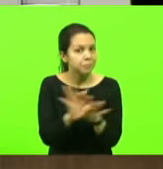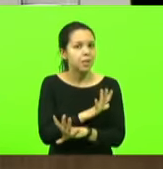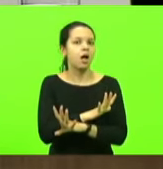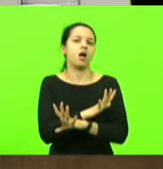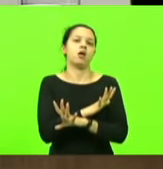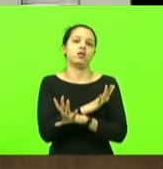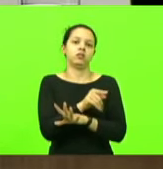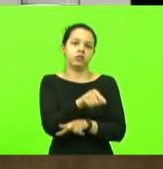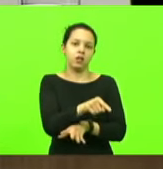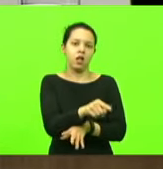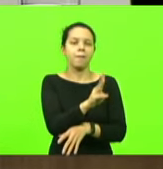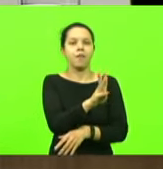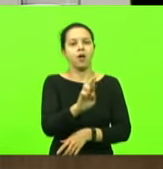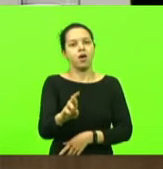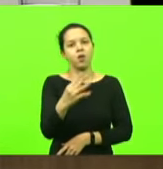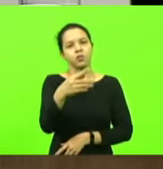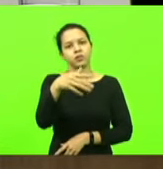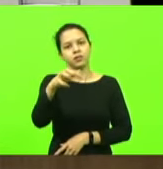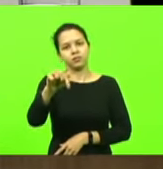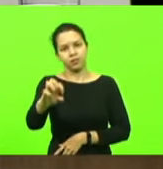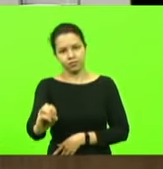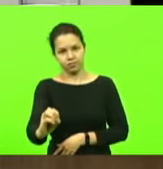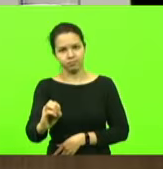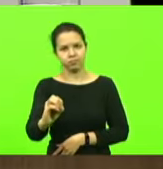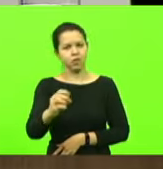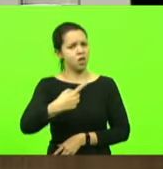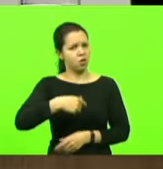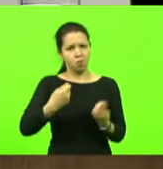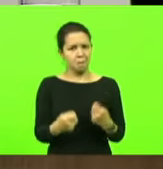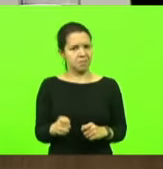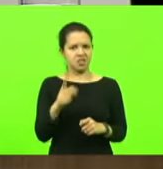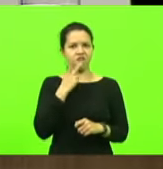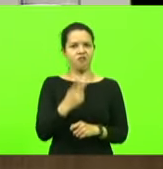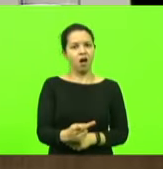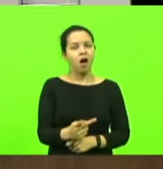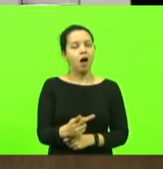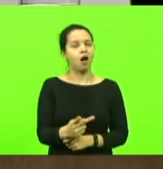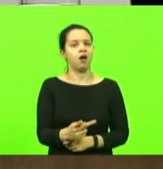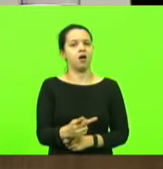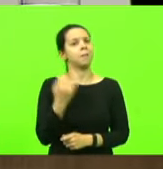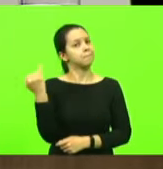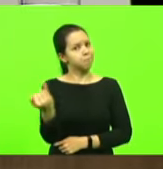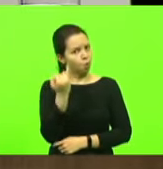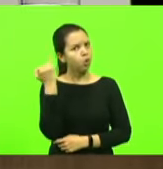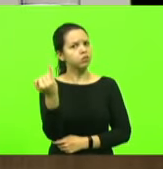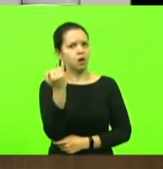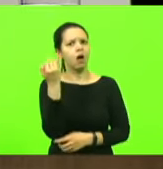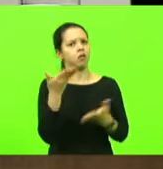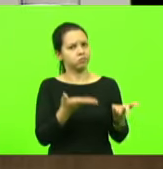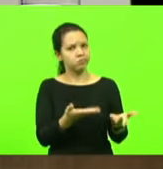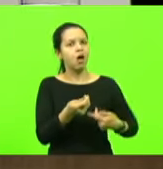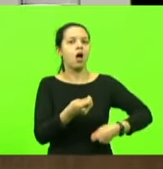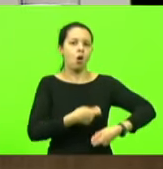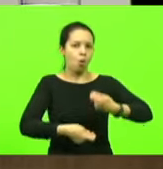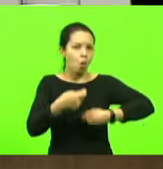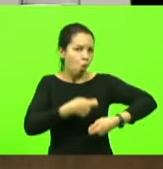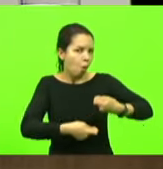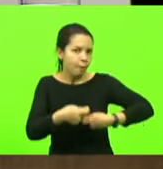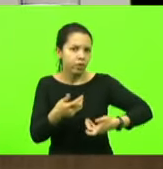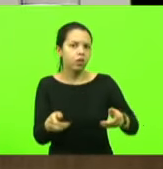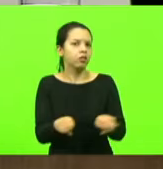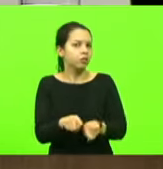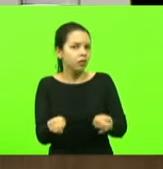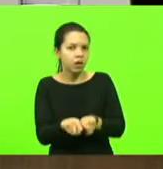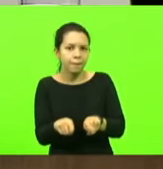duplicação da BR-470, que eu não preciso aqui dizer da importância dela, seja econômica, seja